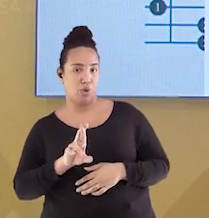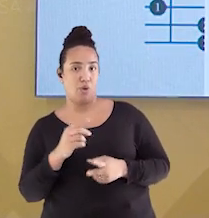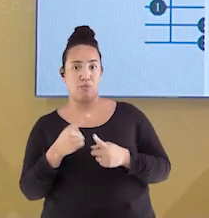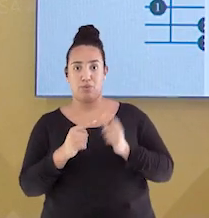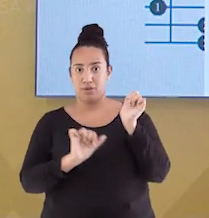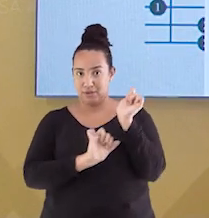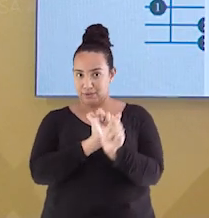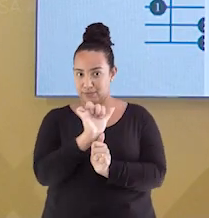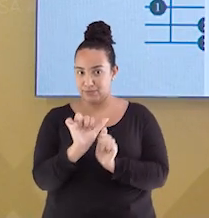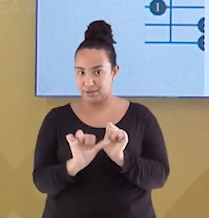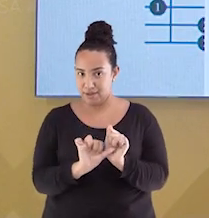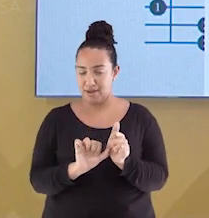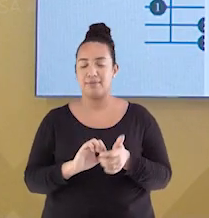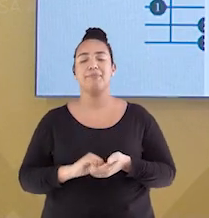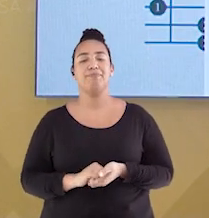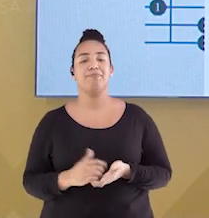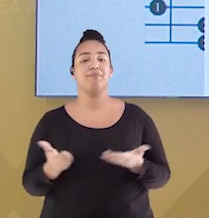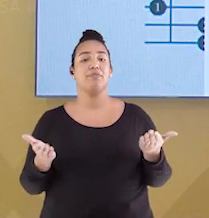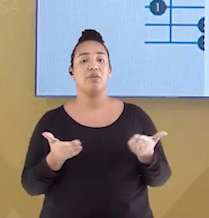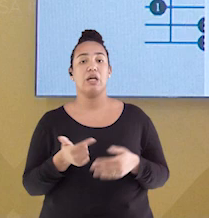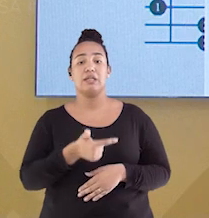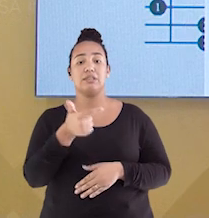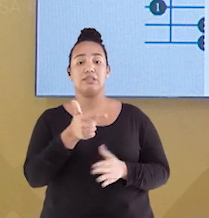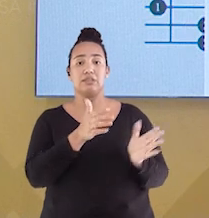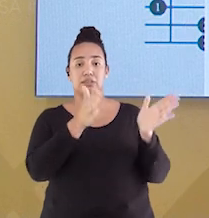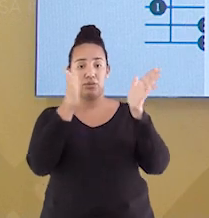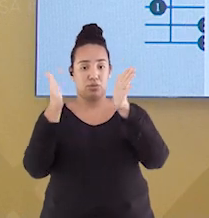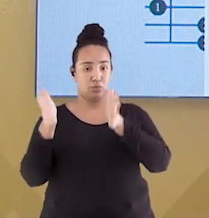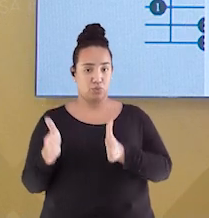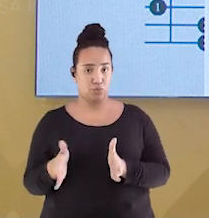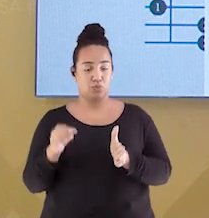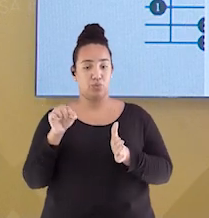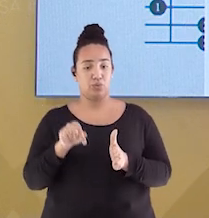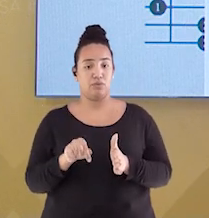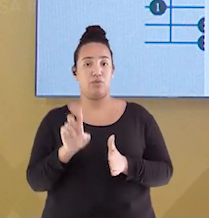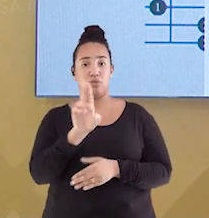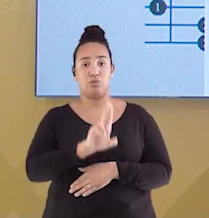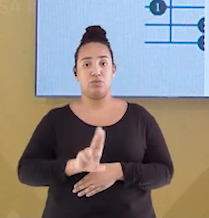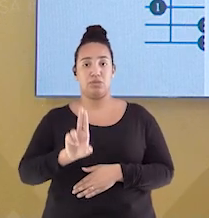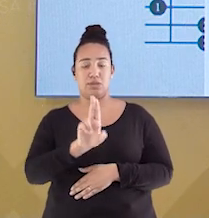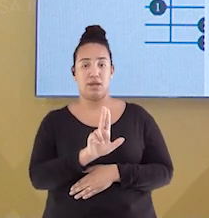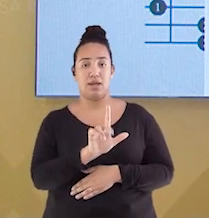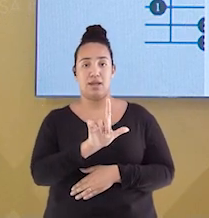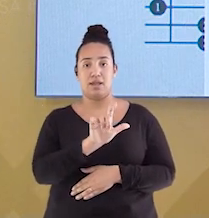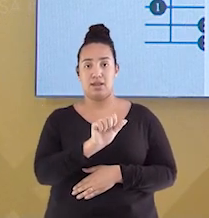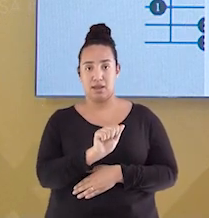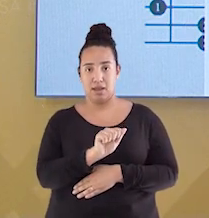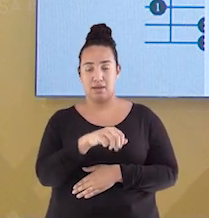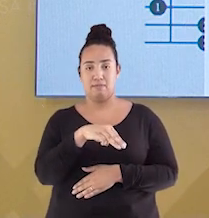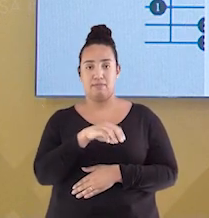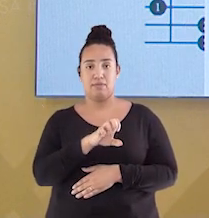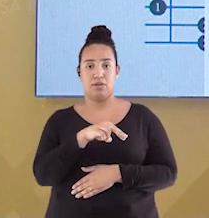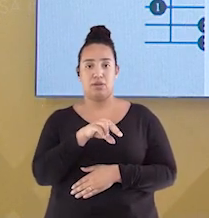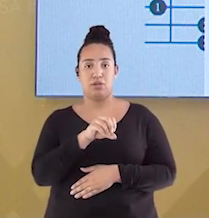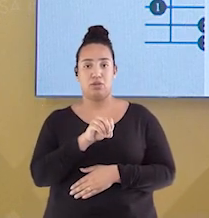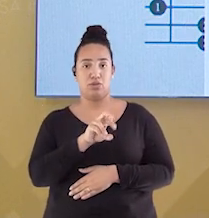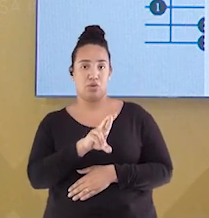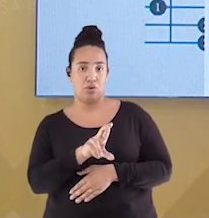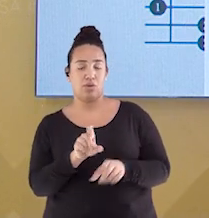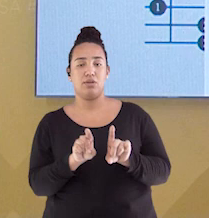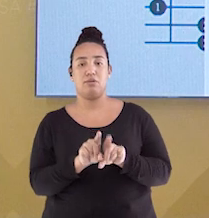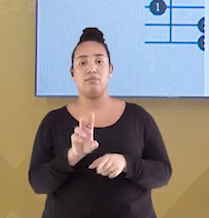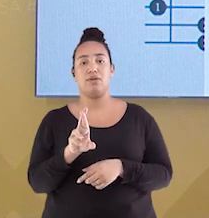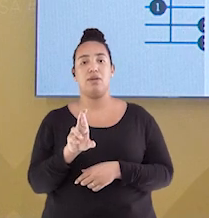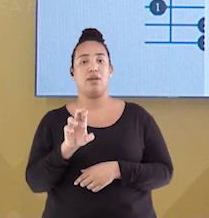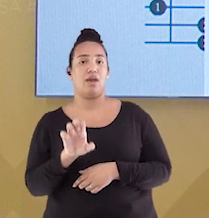segunda parte, que vai ficar praticamente em dois acordes, Lá menor e Ré, com Ré sustenido diminuto, só para fazer a